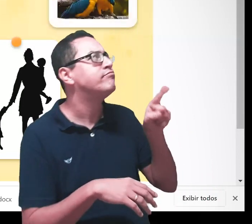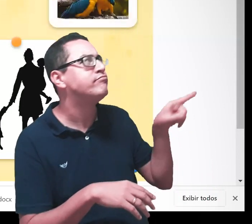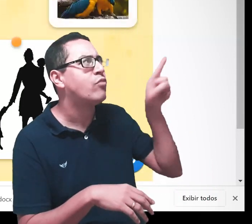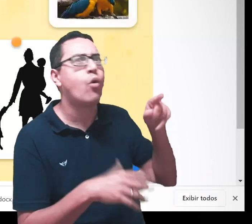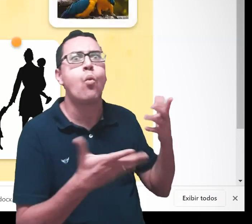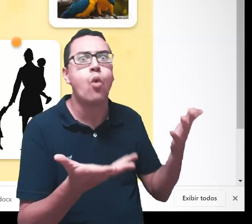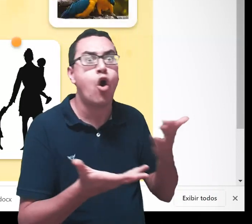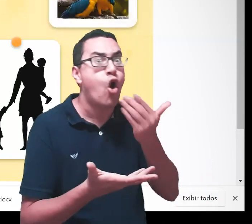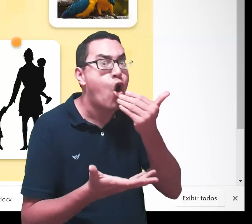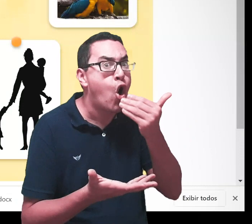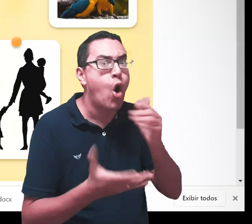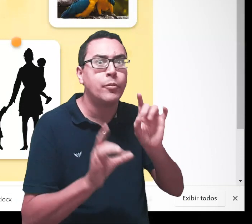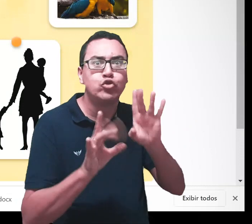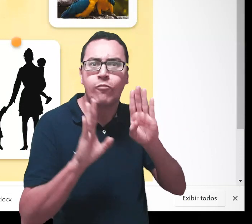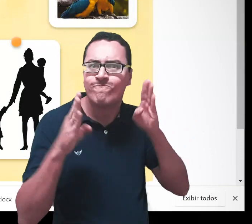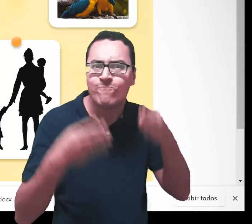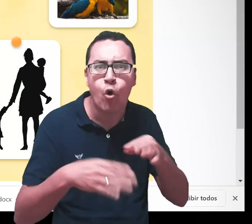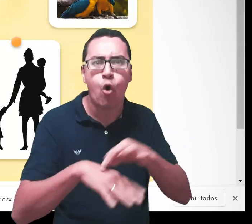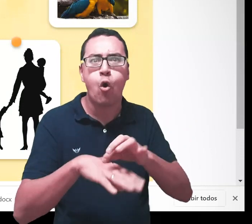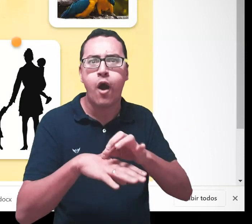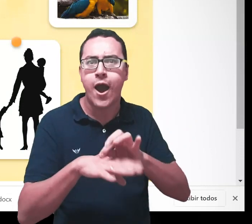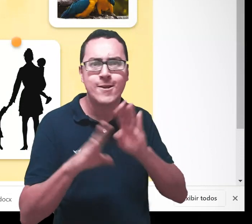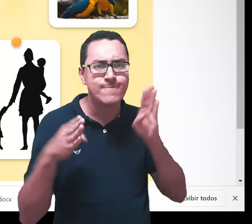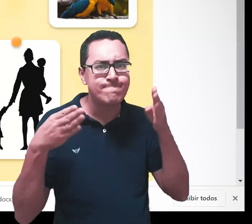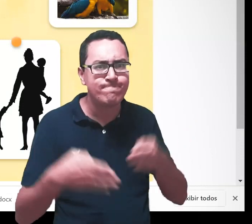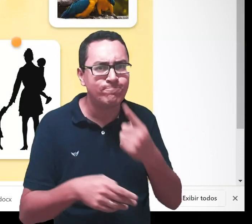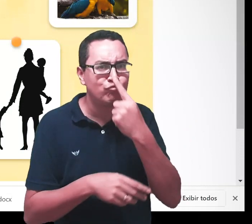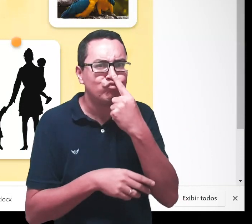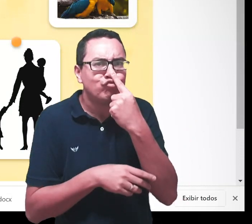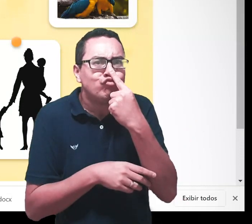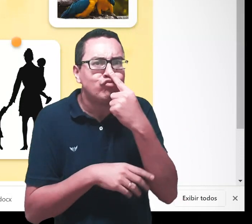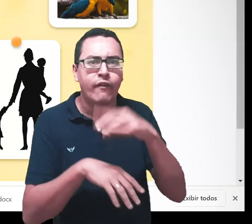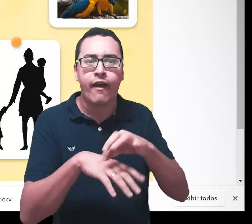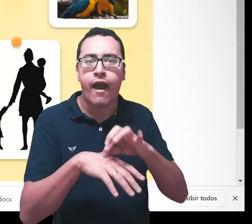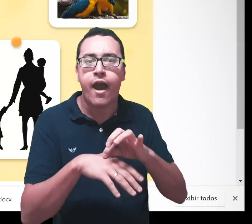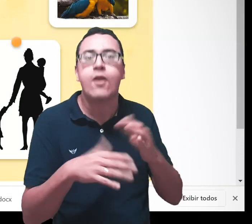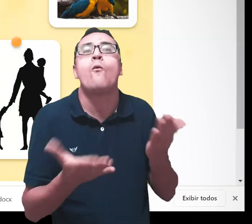alimentava exclusivamente de carne? Vocês lembram qual é?